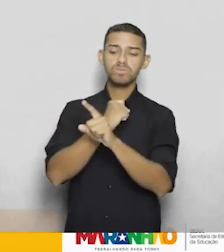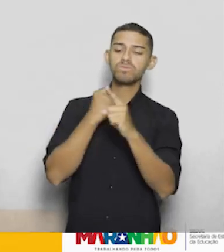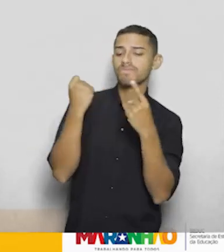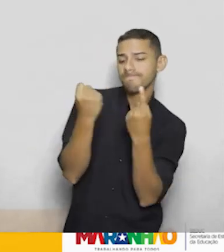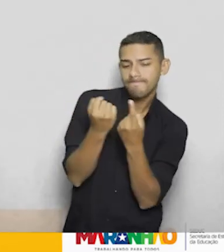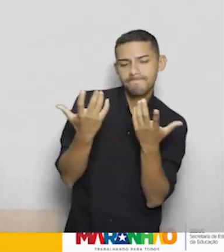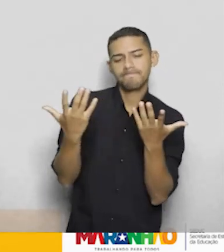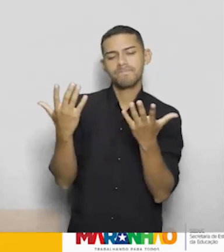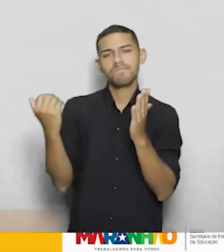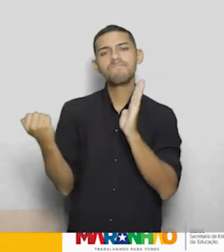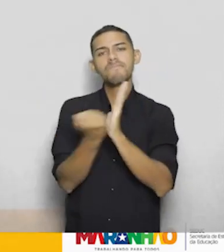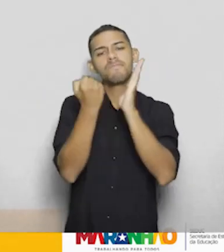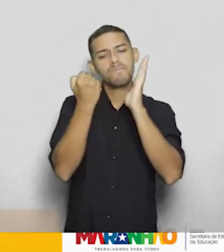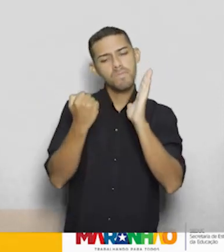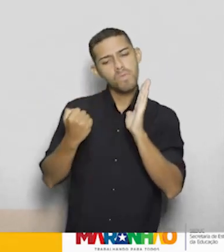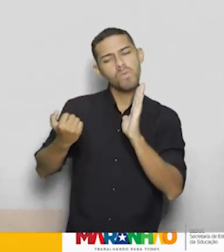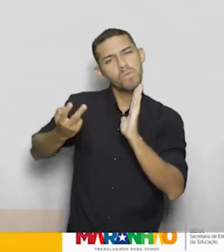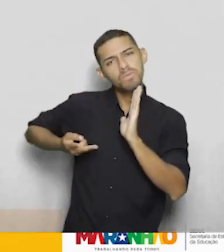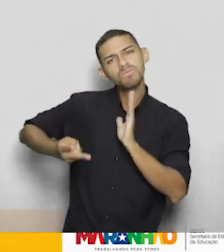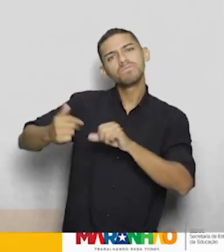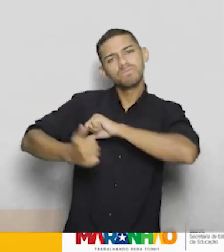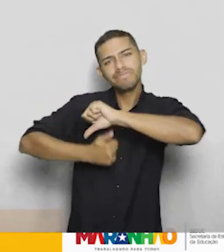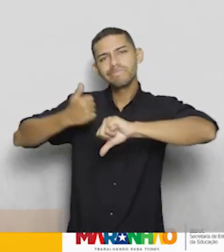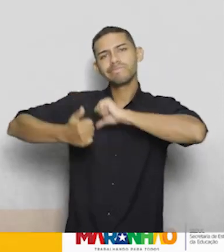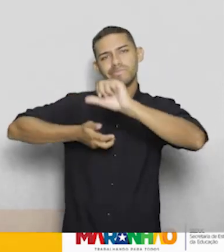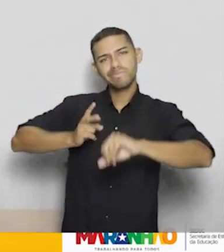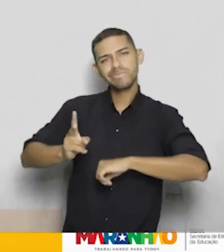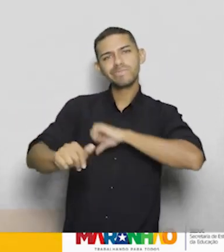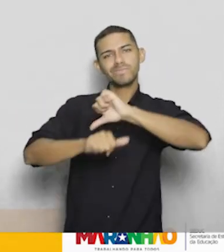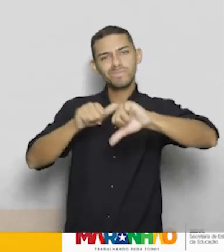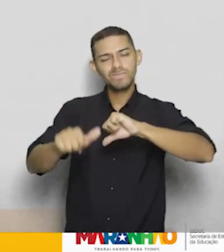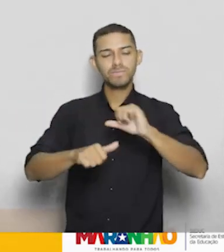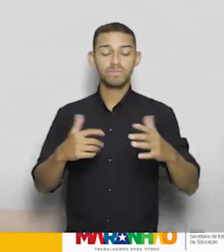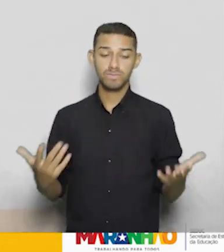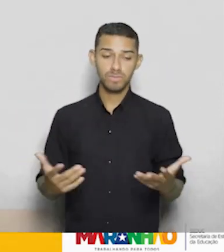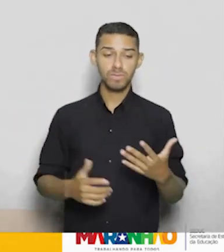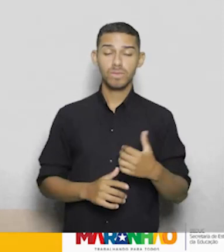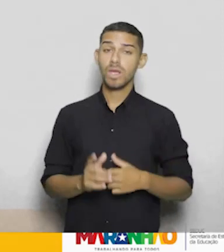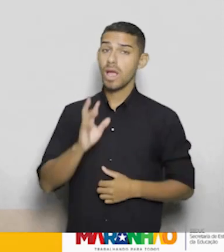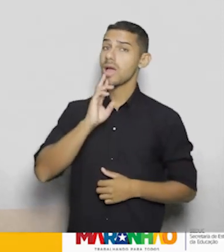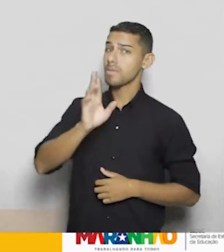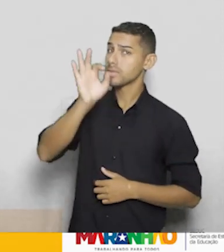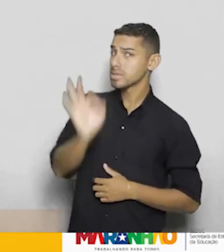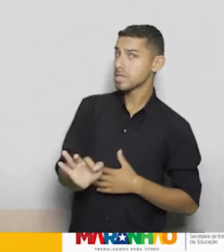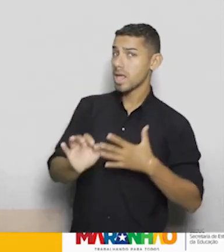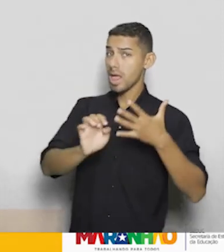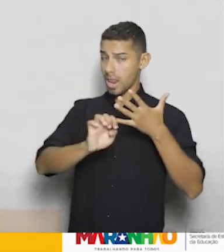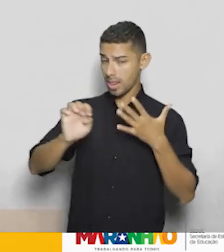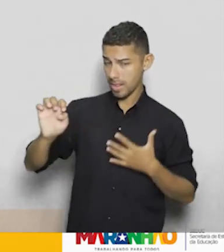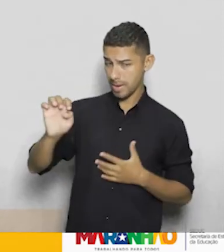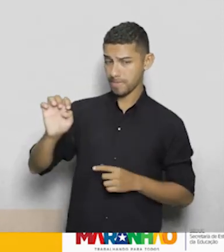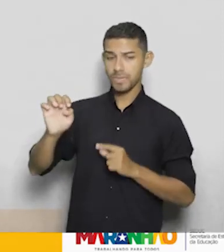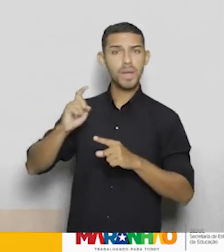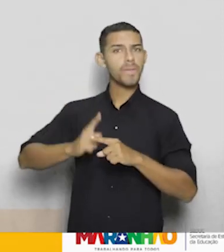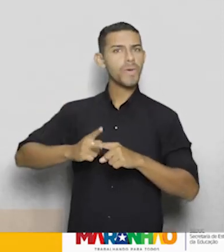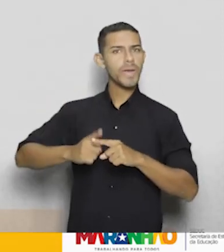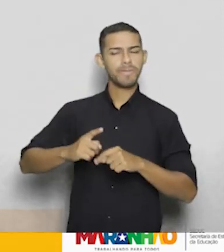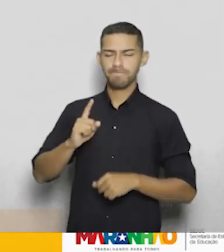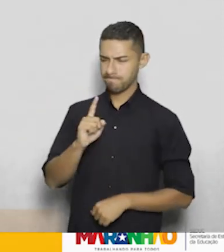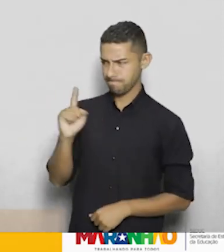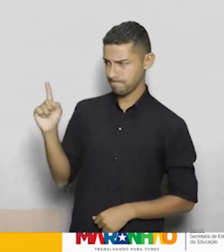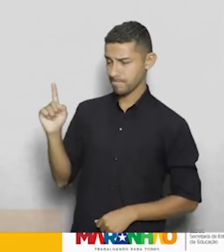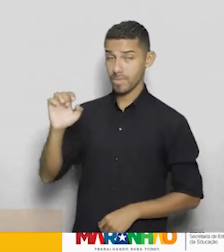da inconstância em uma sociedade marcada por contínuas mudanças. A alternativa correta é a letra E. Por que a letra